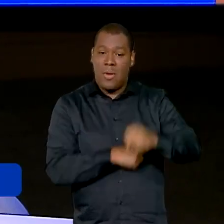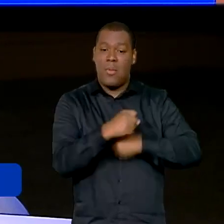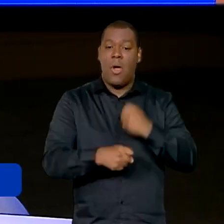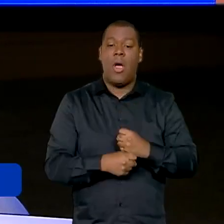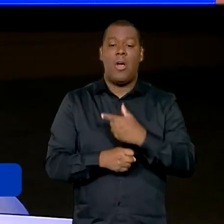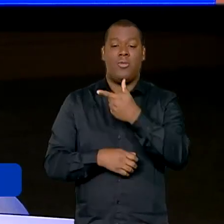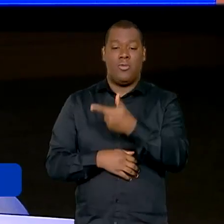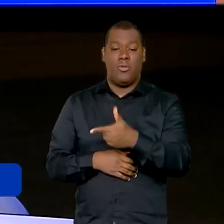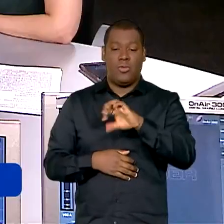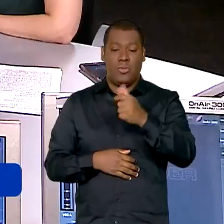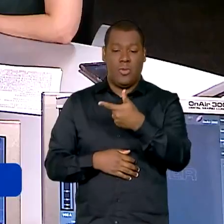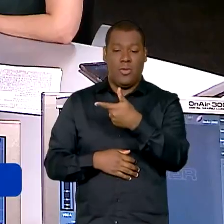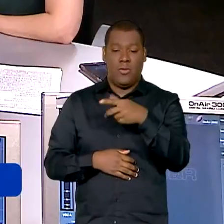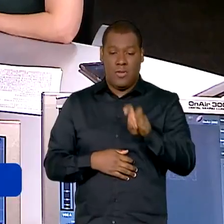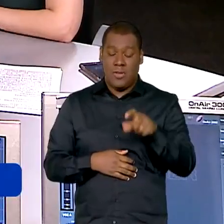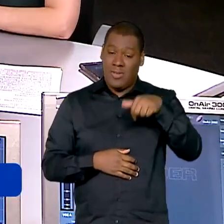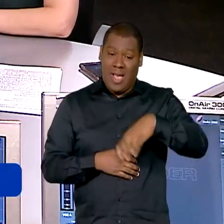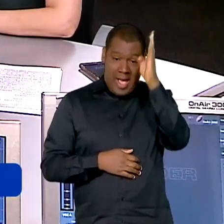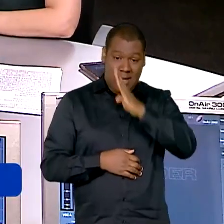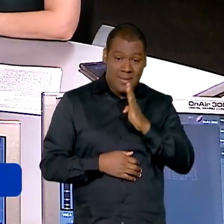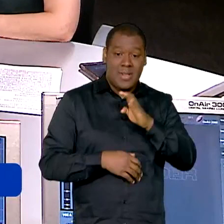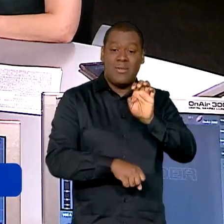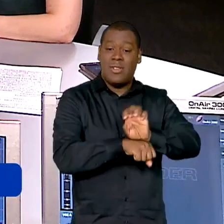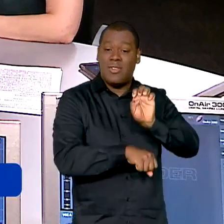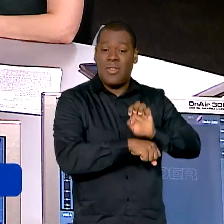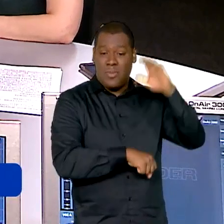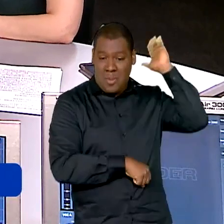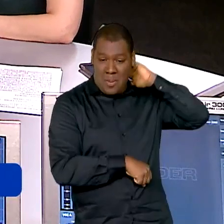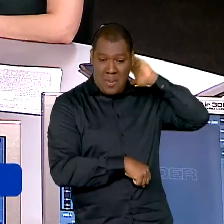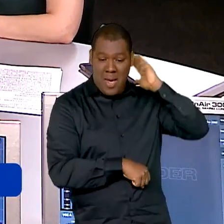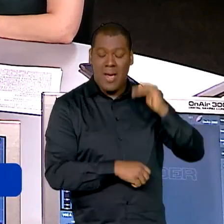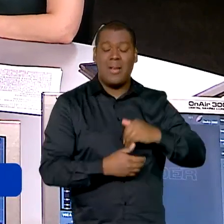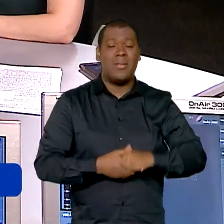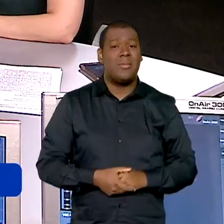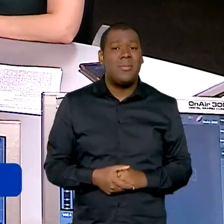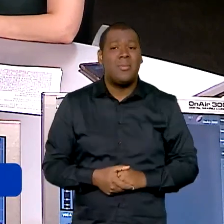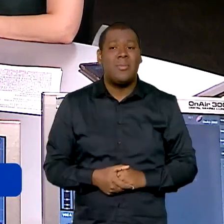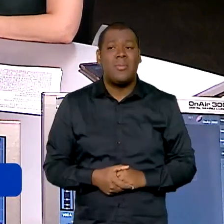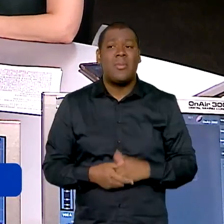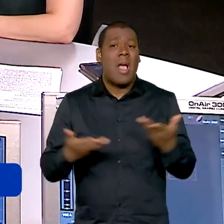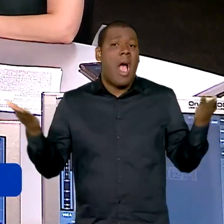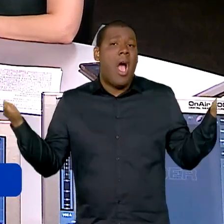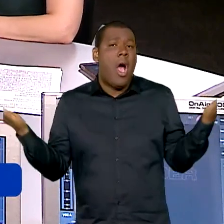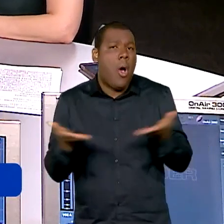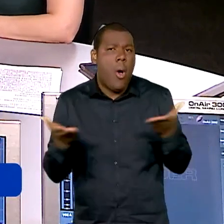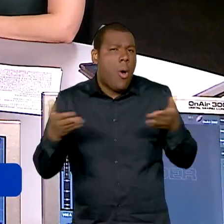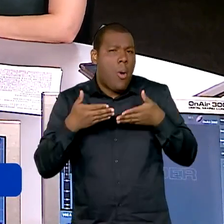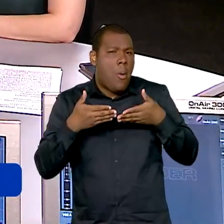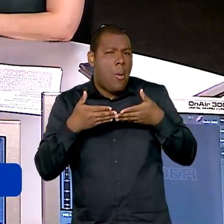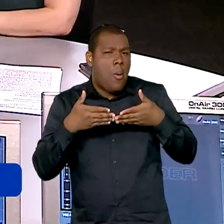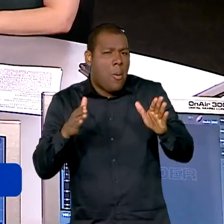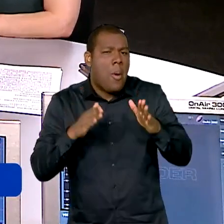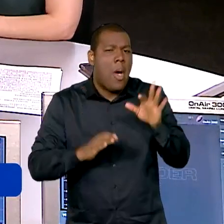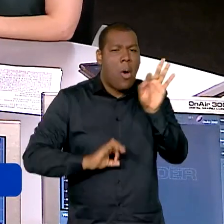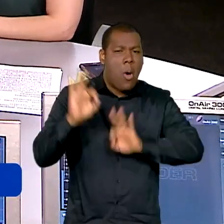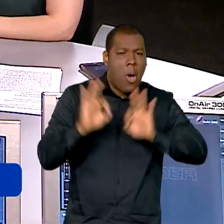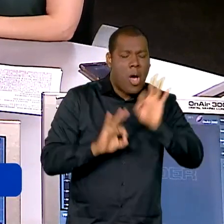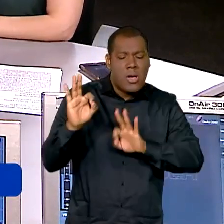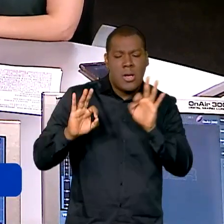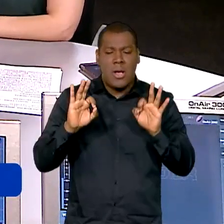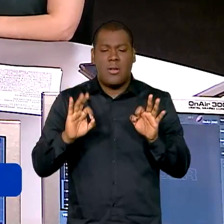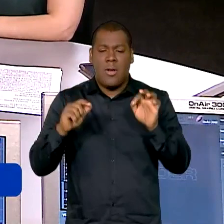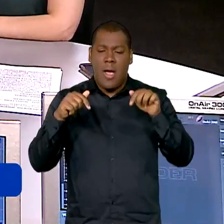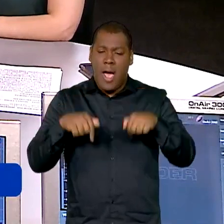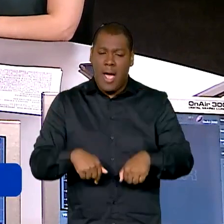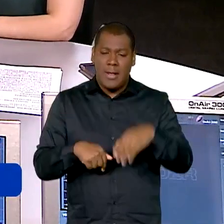no Brasil, em Belém. E eu queria que o senhor dissesse para a gente o que a partir de agora, como é que está esse cronograma, como é que o Brasil está se